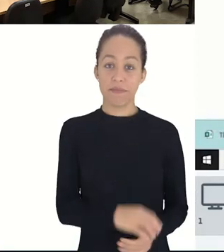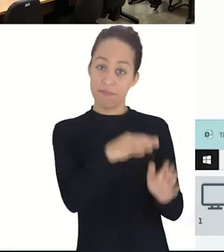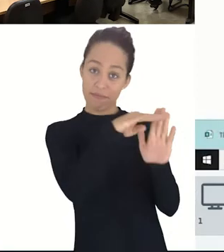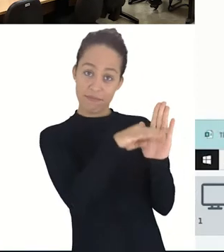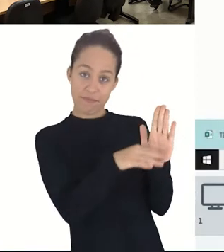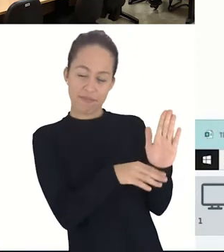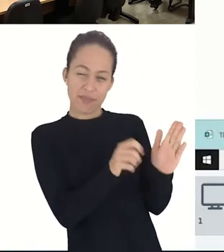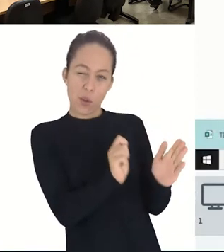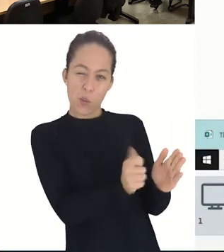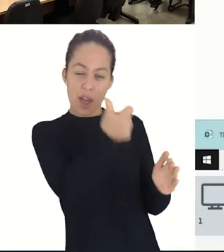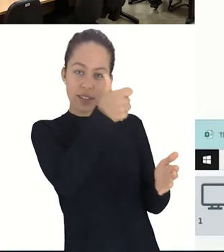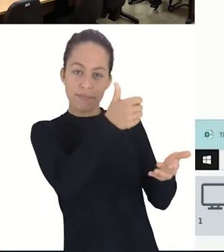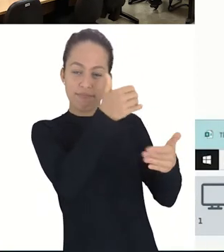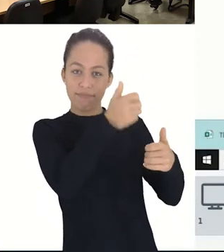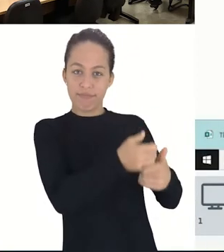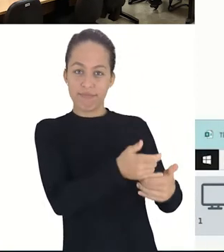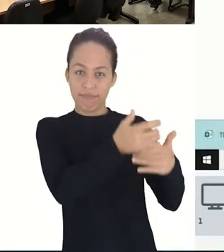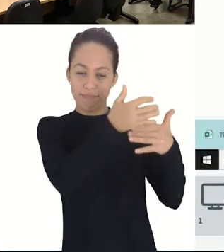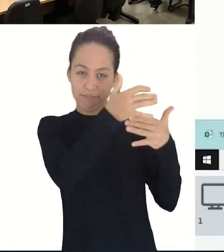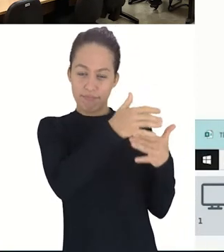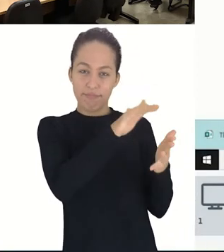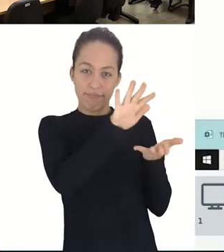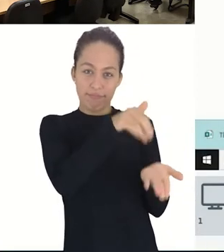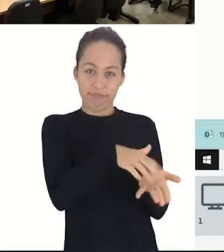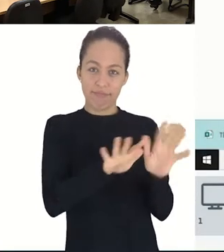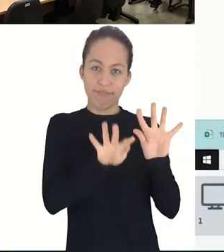Já estamos nos aproximando do final da lista.